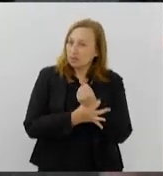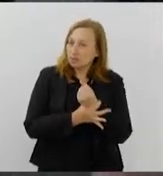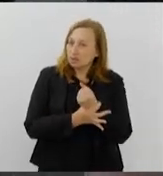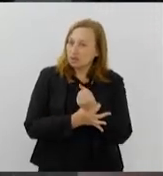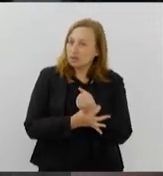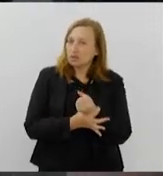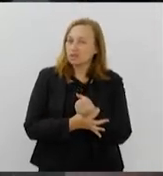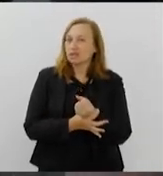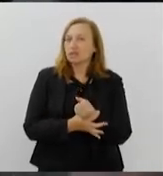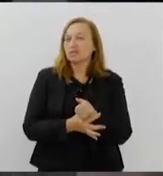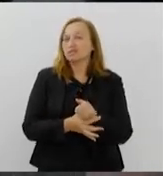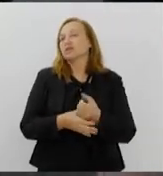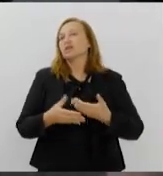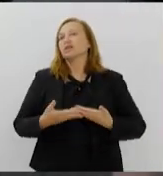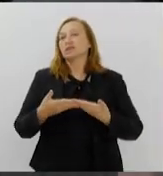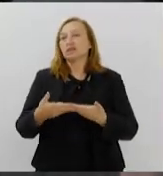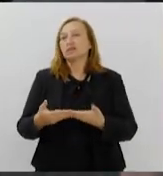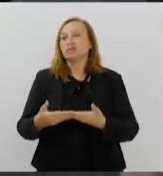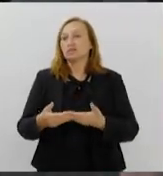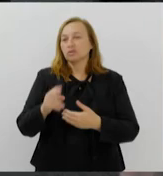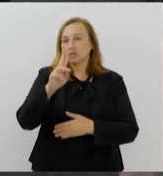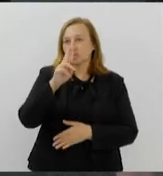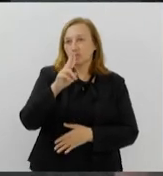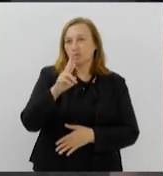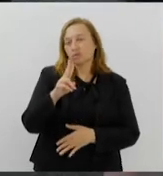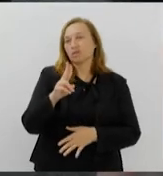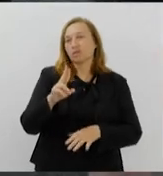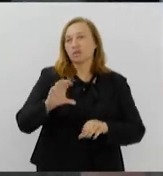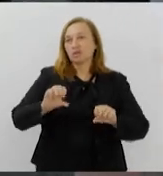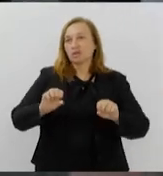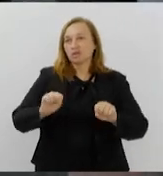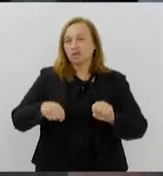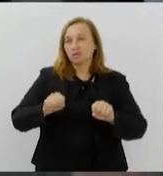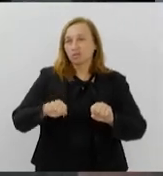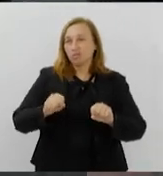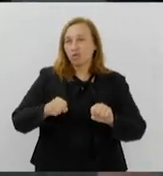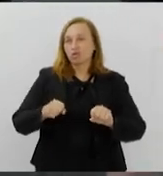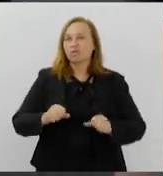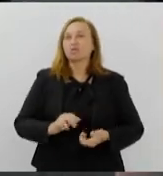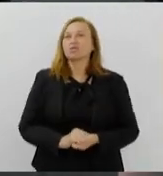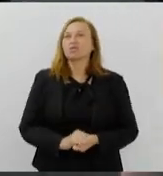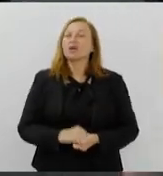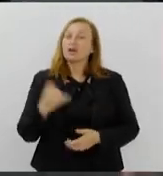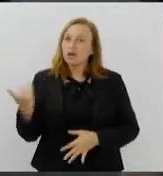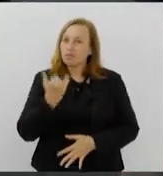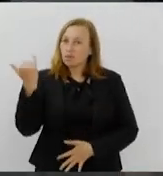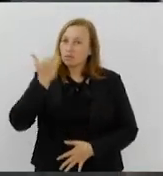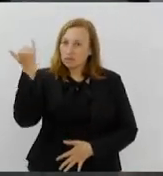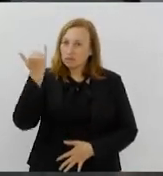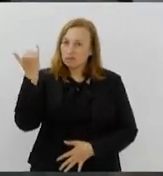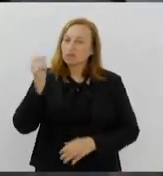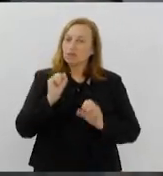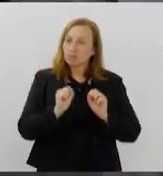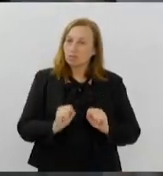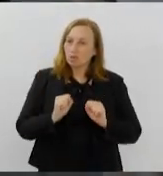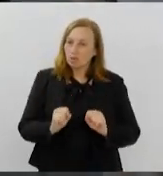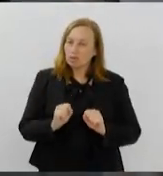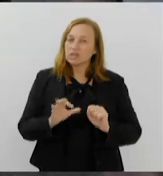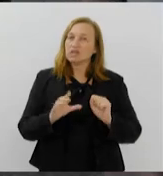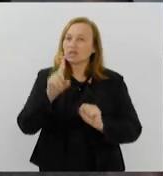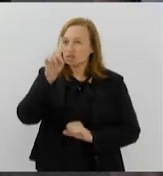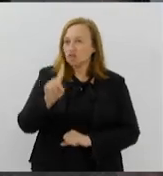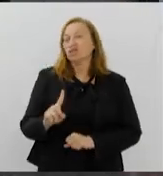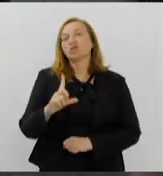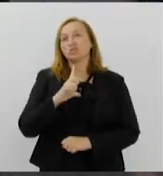de aplicativos, alguma segurança social, é importantíssimo para que eles possam gozar de direitos que